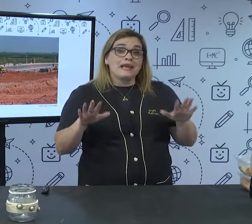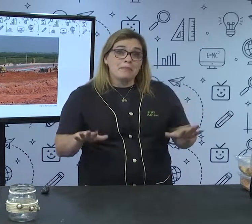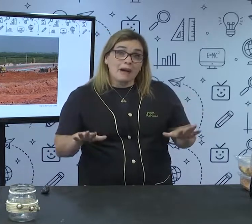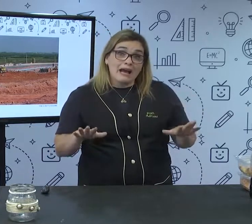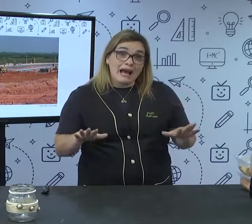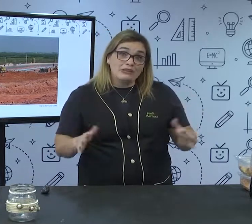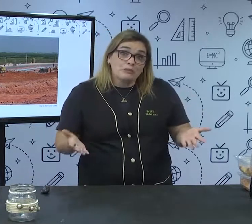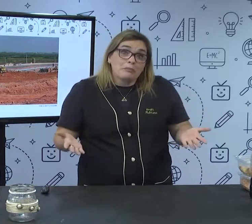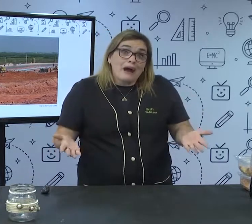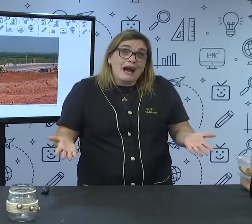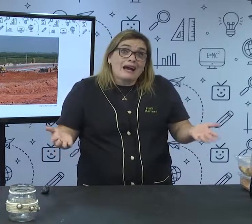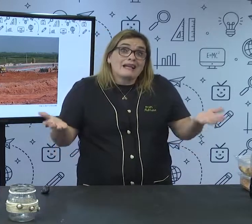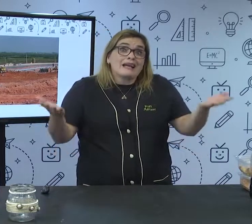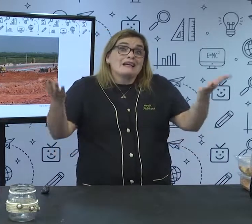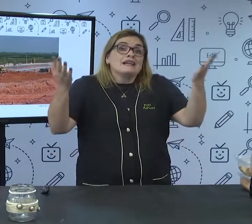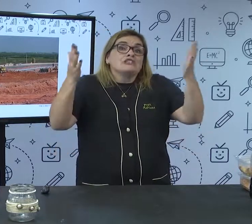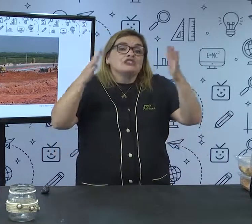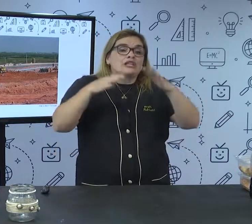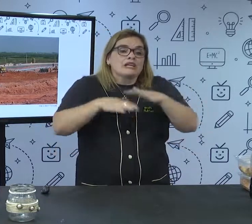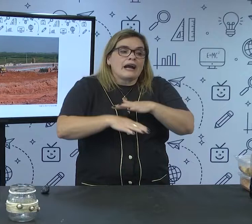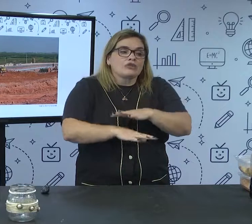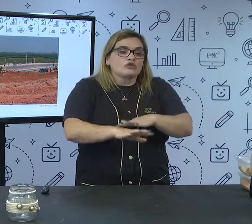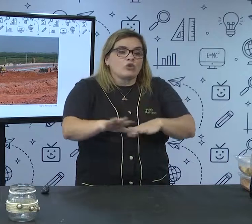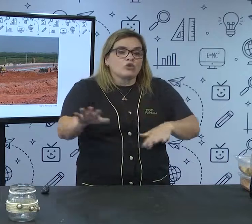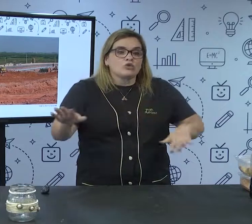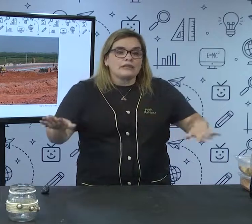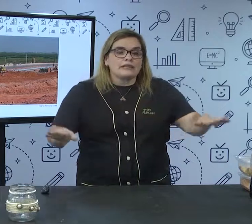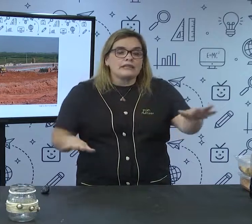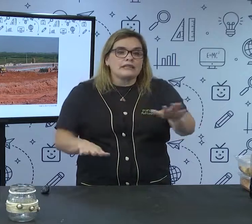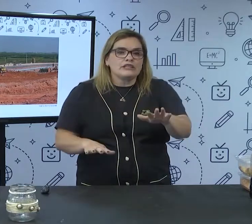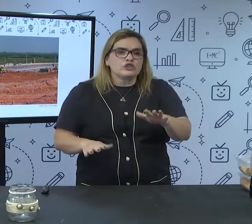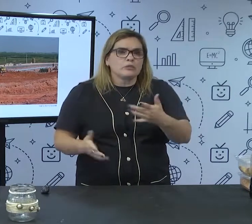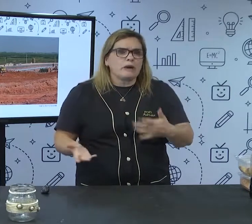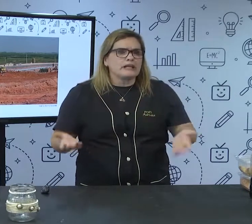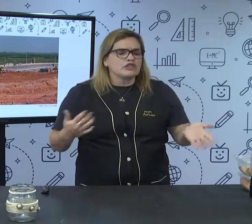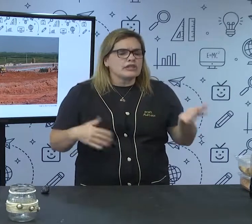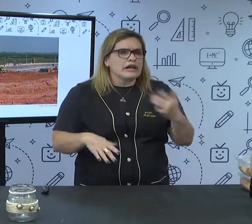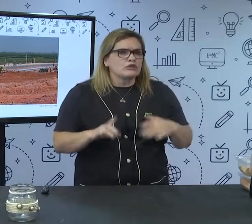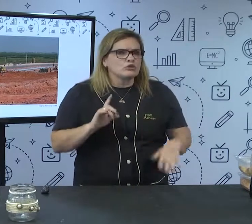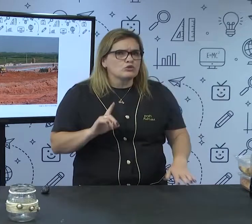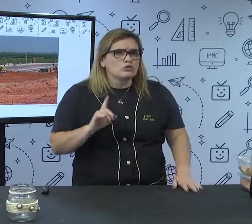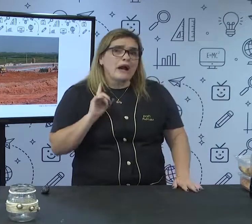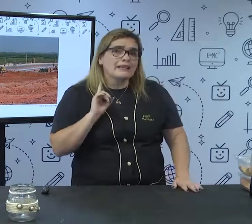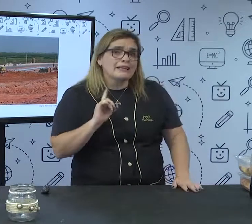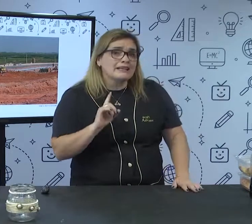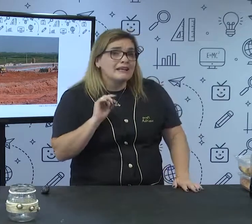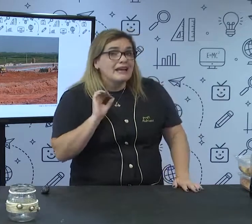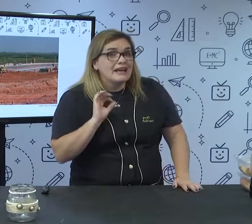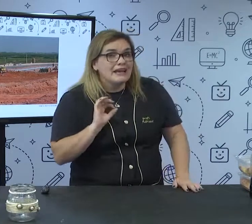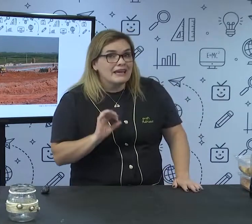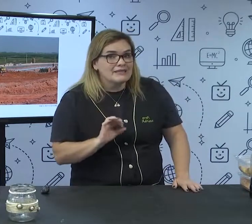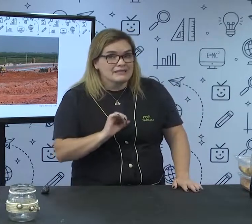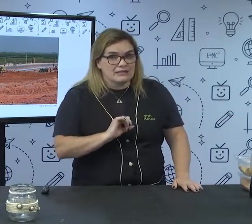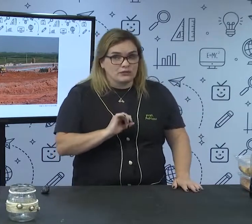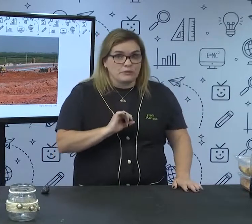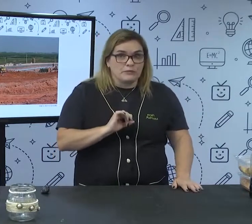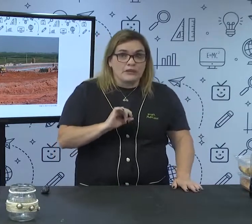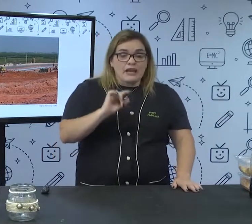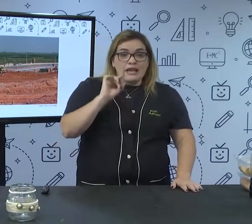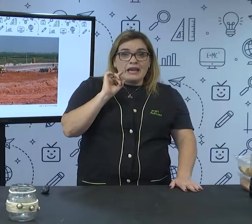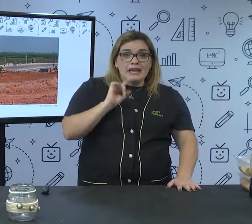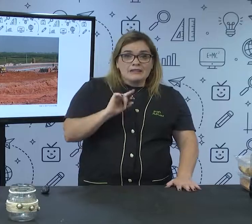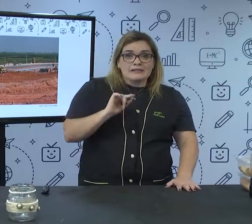é preparado para chegar todo aquele lixo, para chegar todo aquele